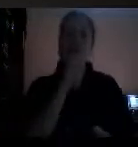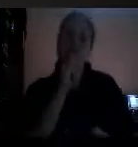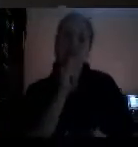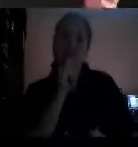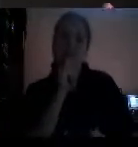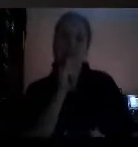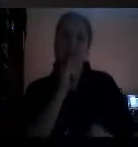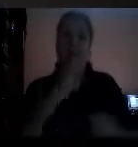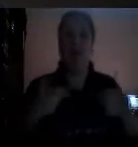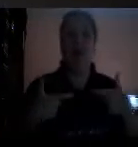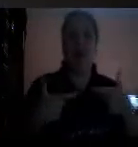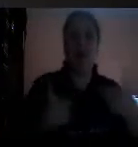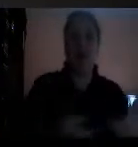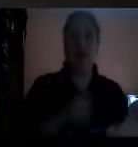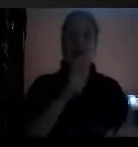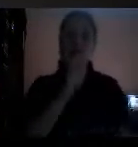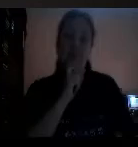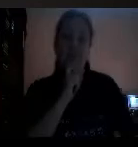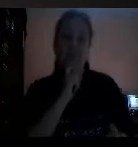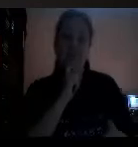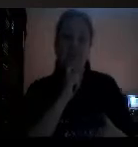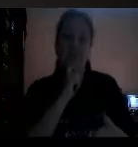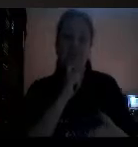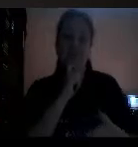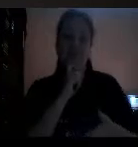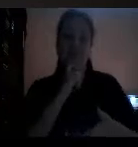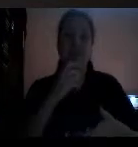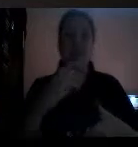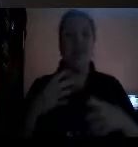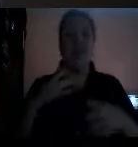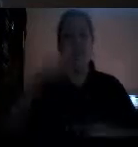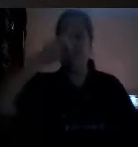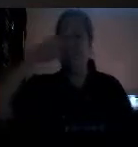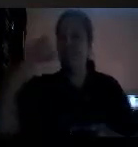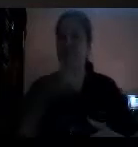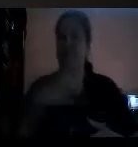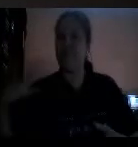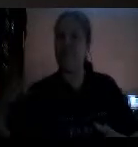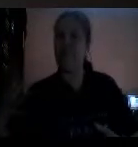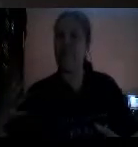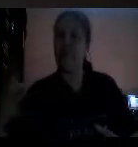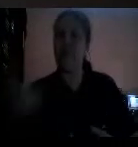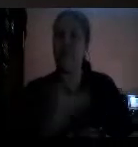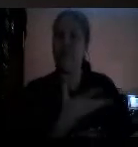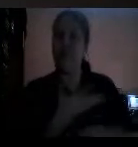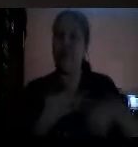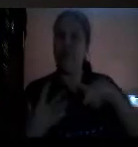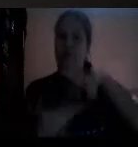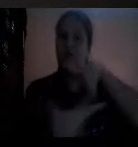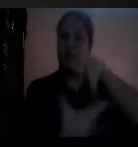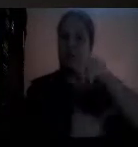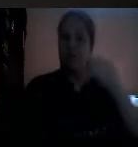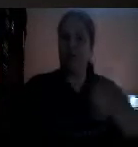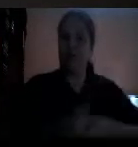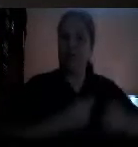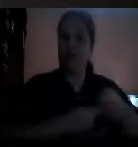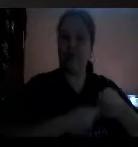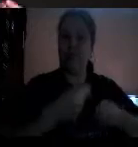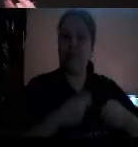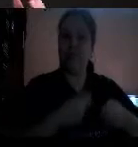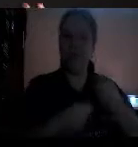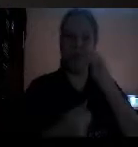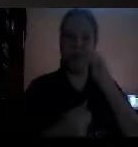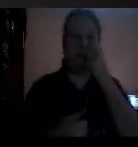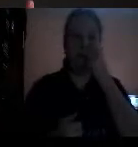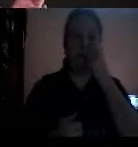Então bora lá, bora diferenciar geografia política de geopolítica, tá? Vamos entender o seguinte, a